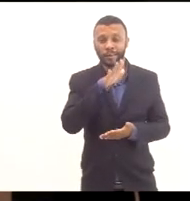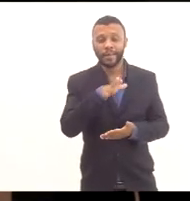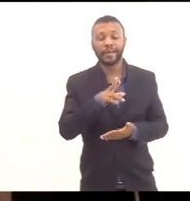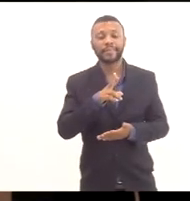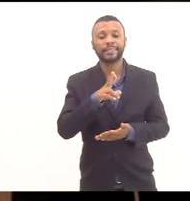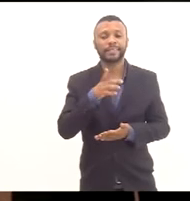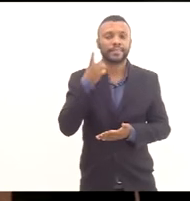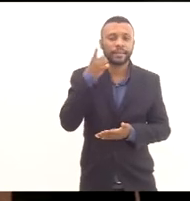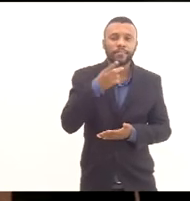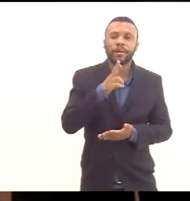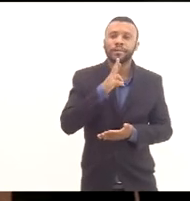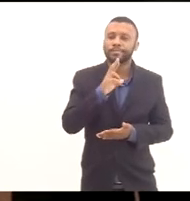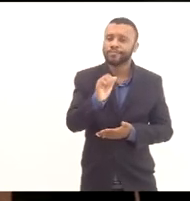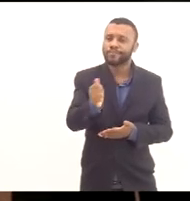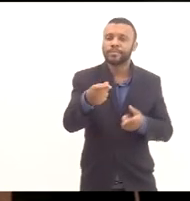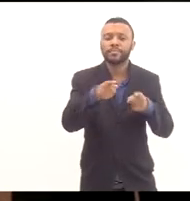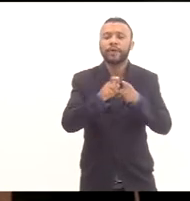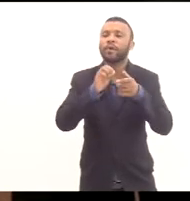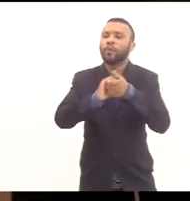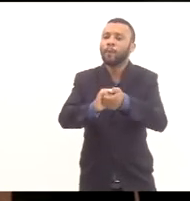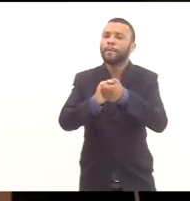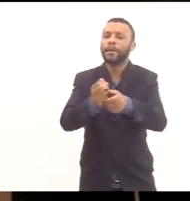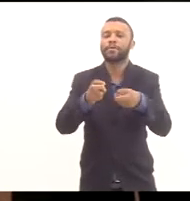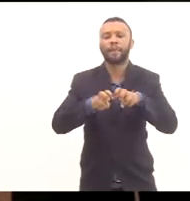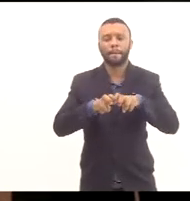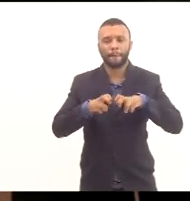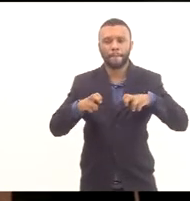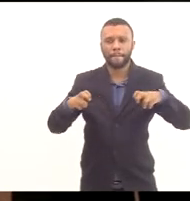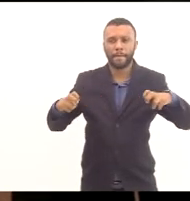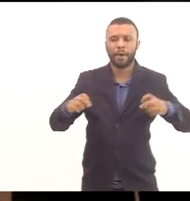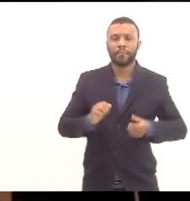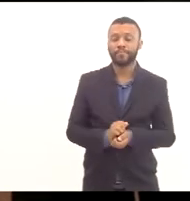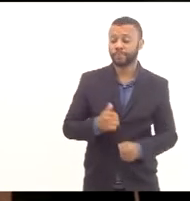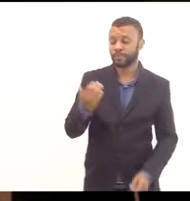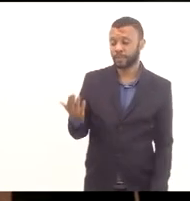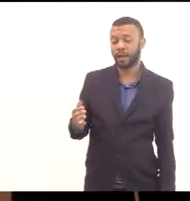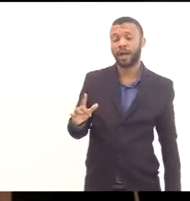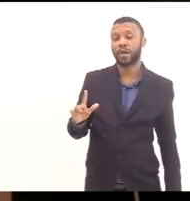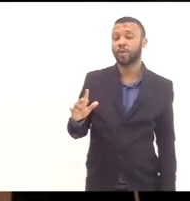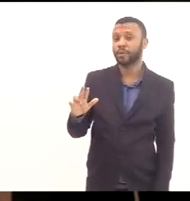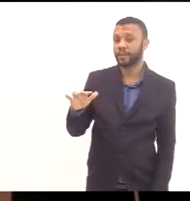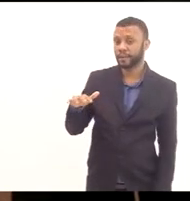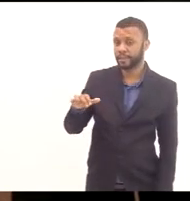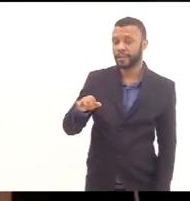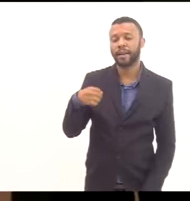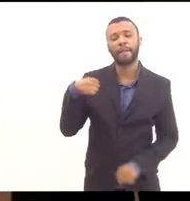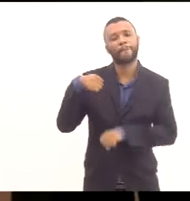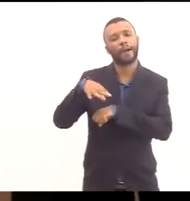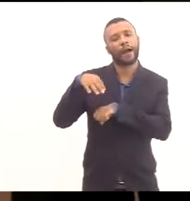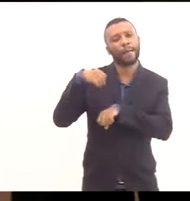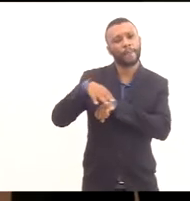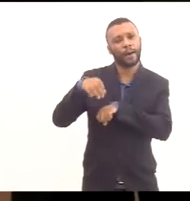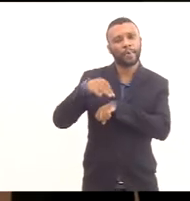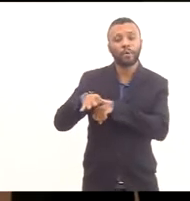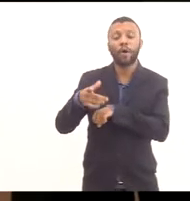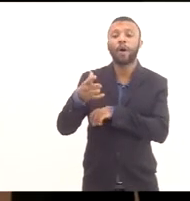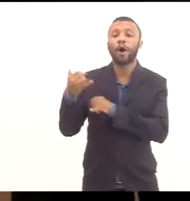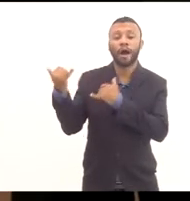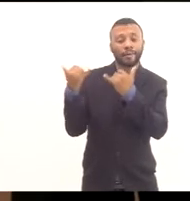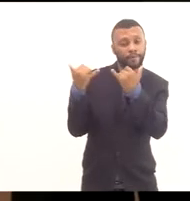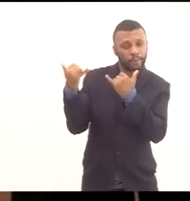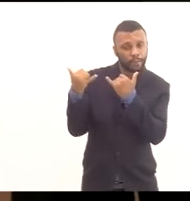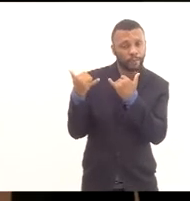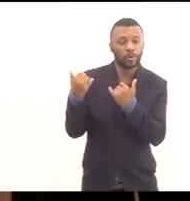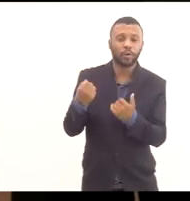cumprimentou na mesa E a Luciana ela passou uns números mas é